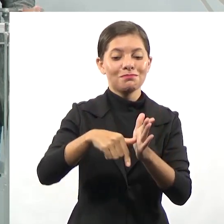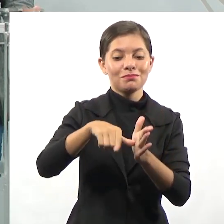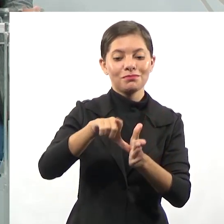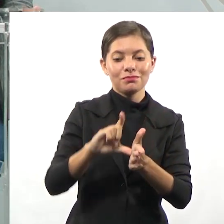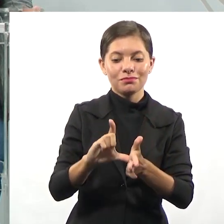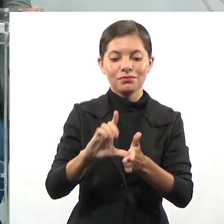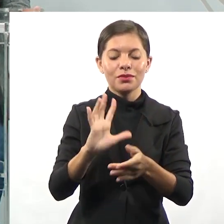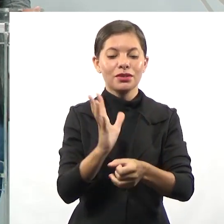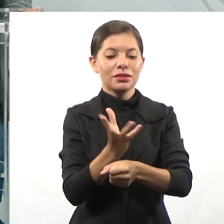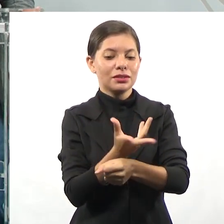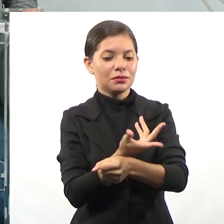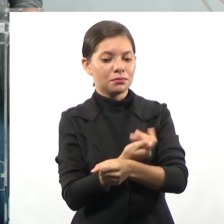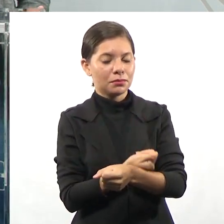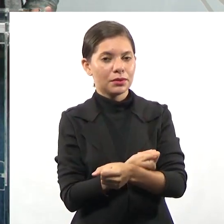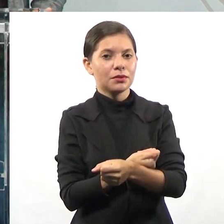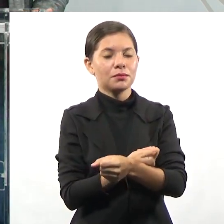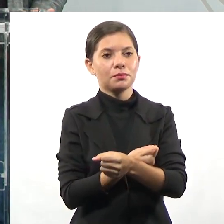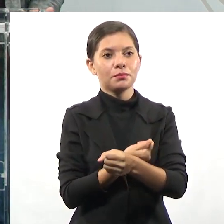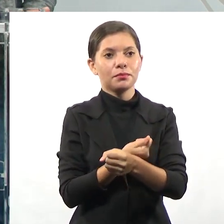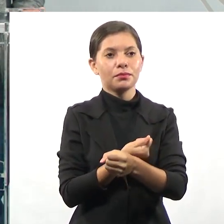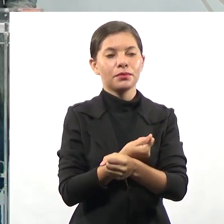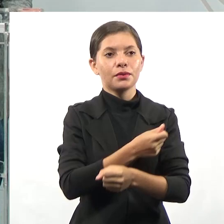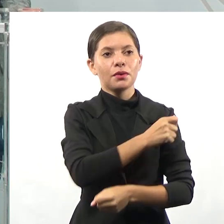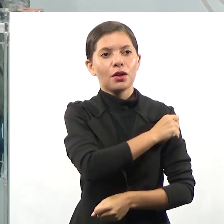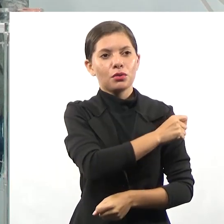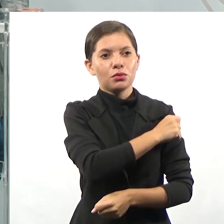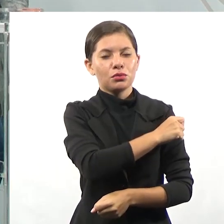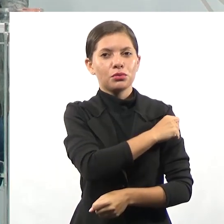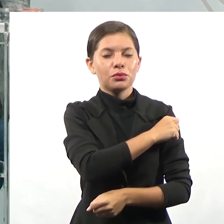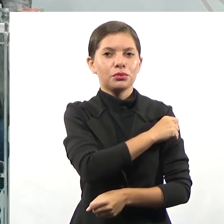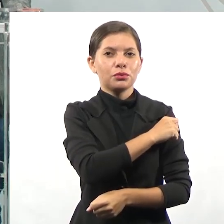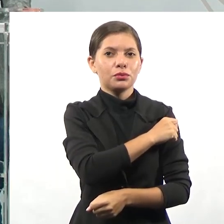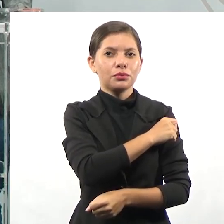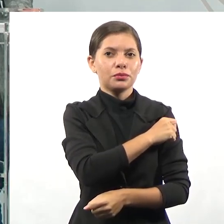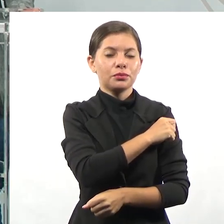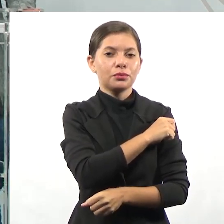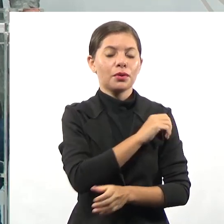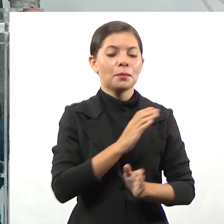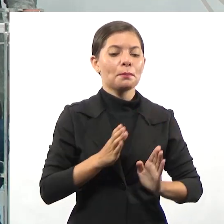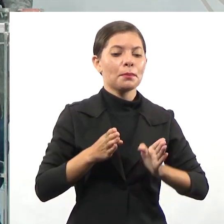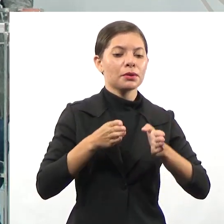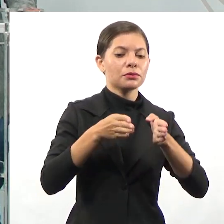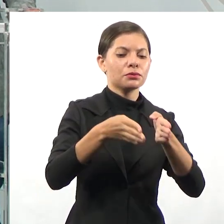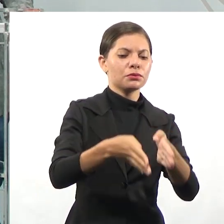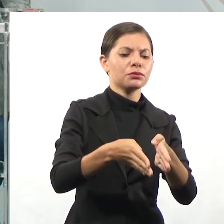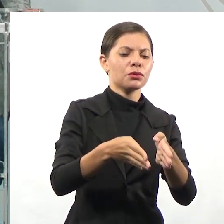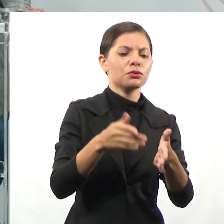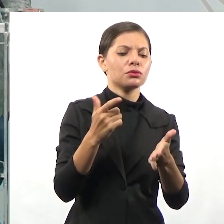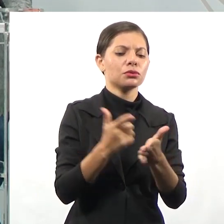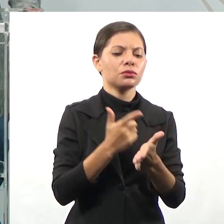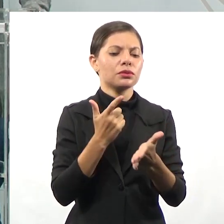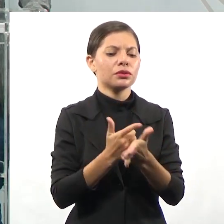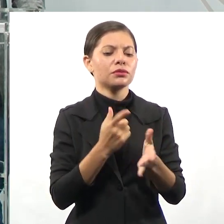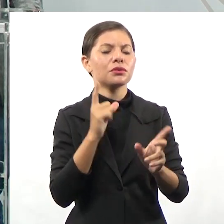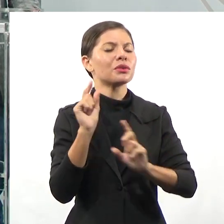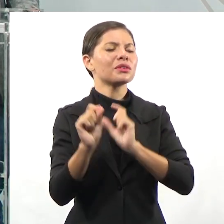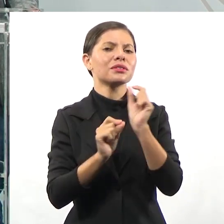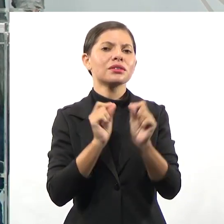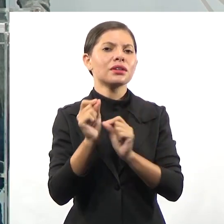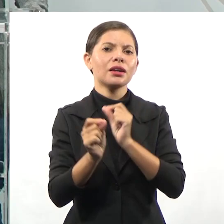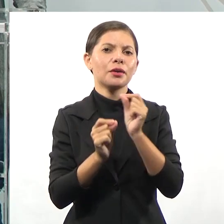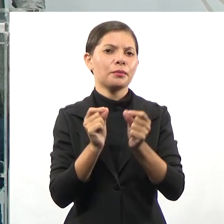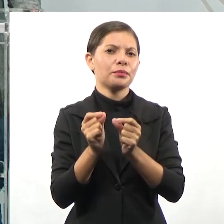foco nesse livro não é só essa questão de predição, falar de técnicas, algoritmos de mineração de dados, mas a ênfase